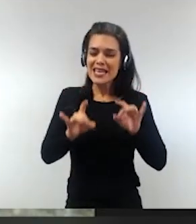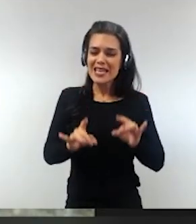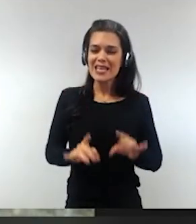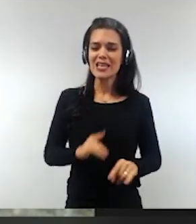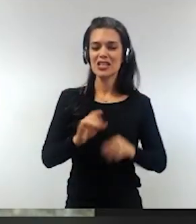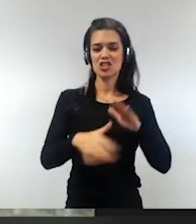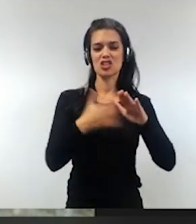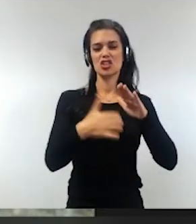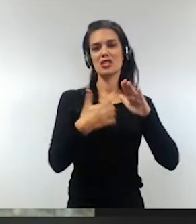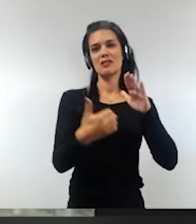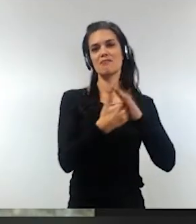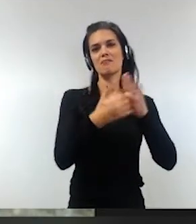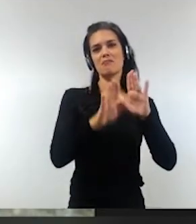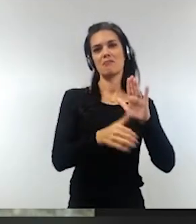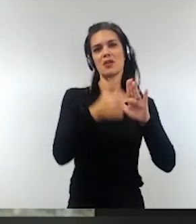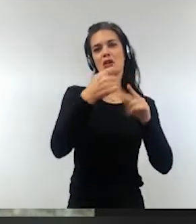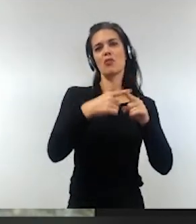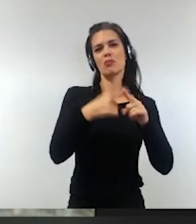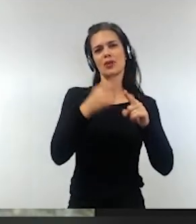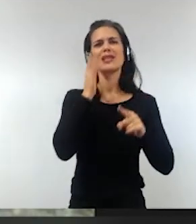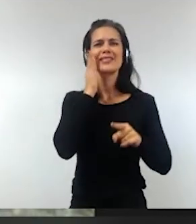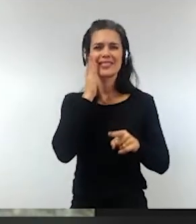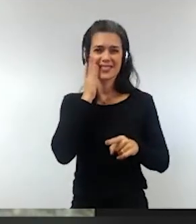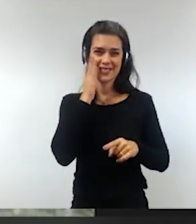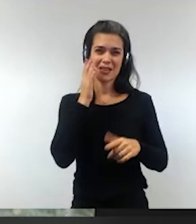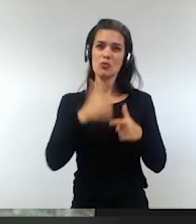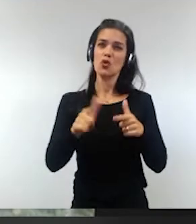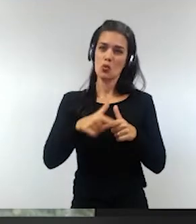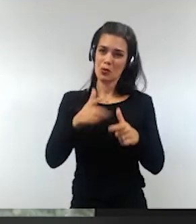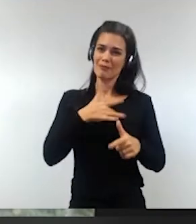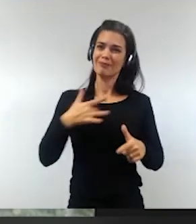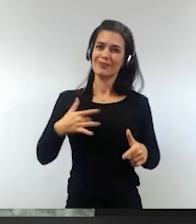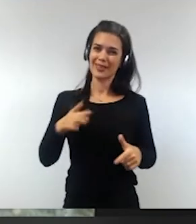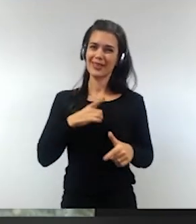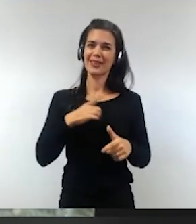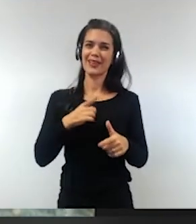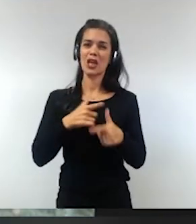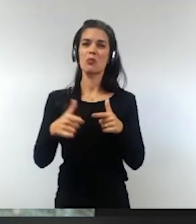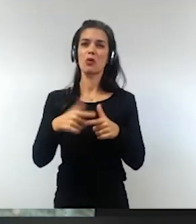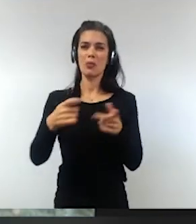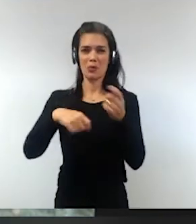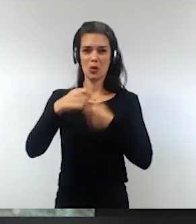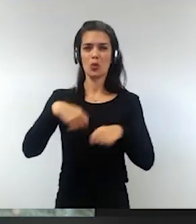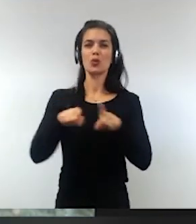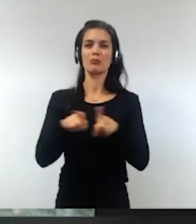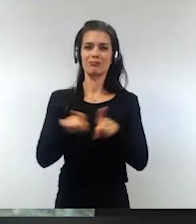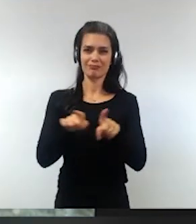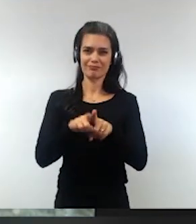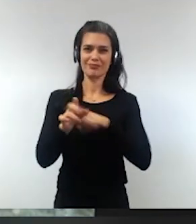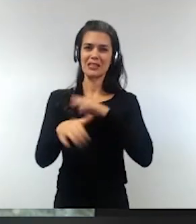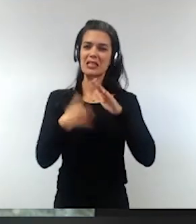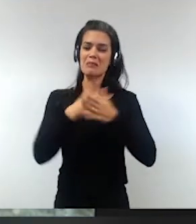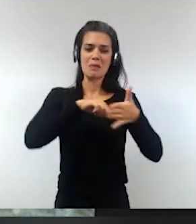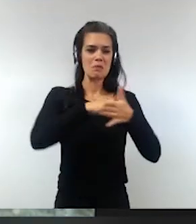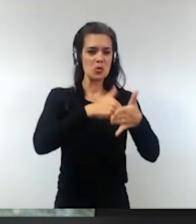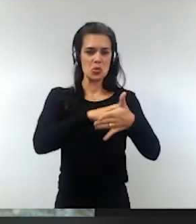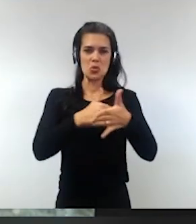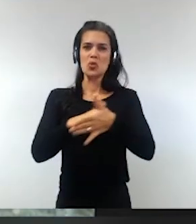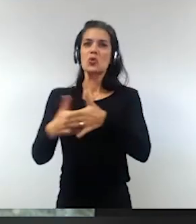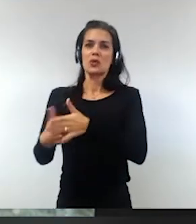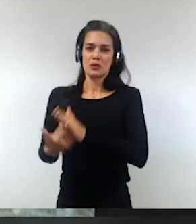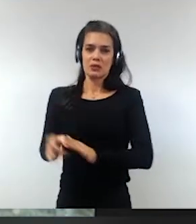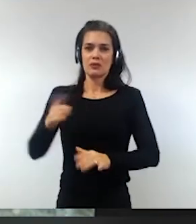de empresas, porque a gente sabe que a crise sanitária está causando uma crise econômica absurda e a gente espera,